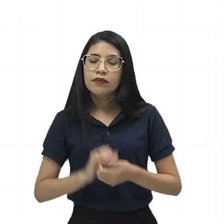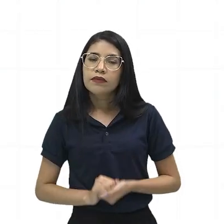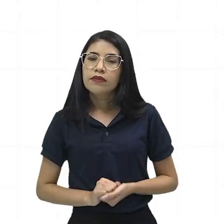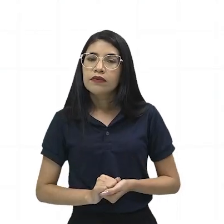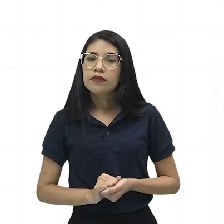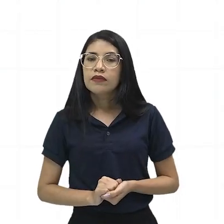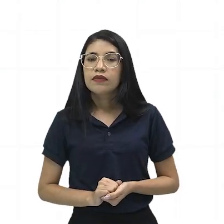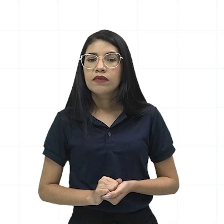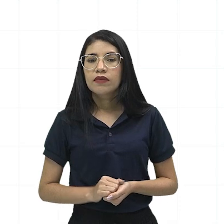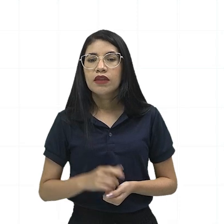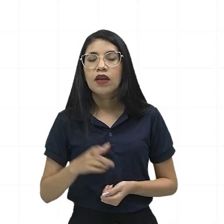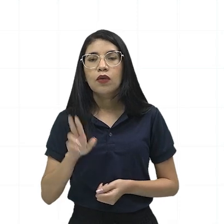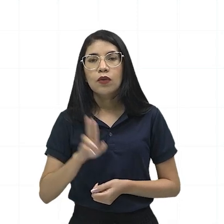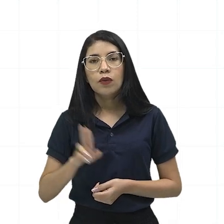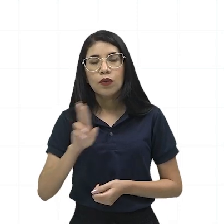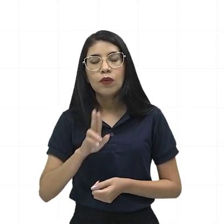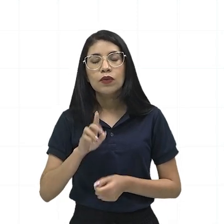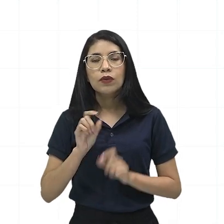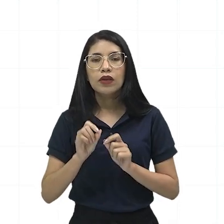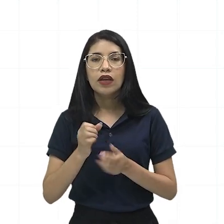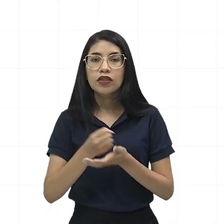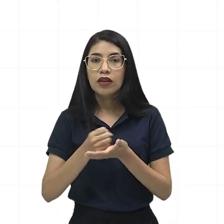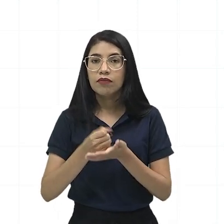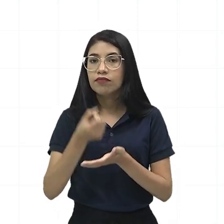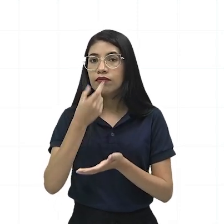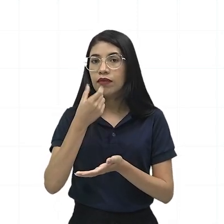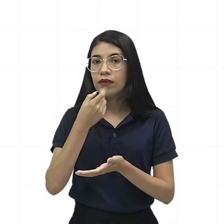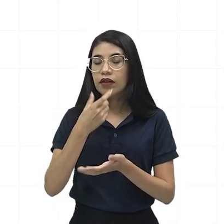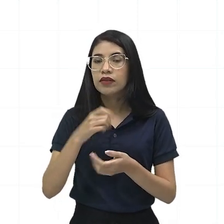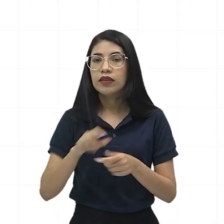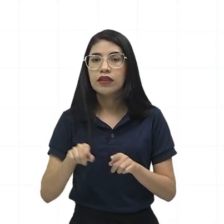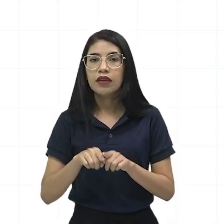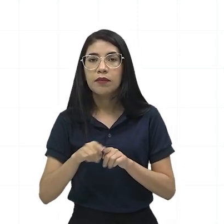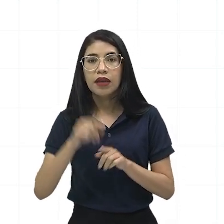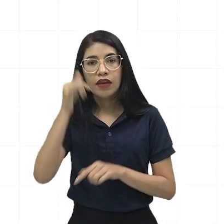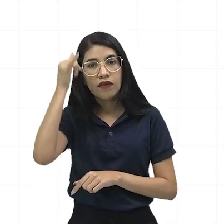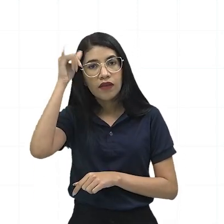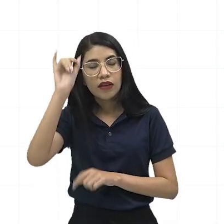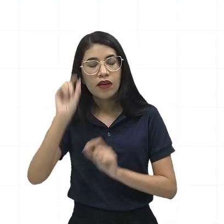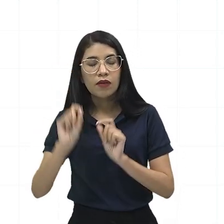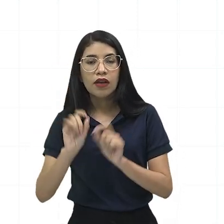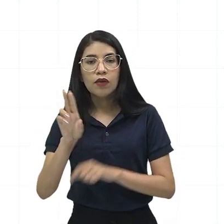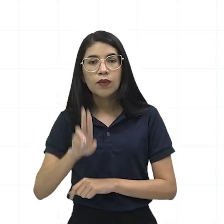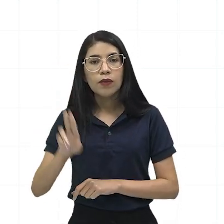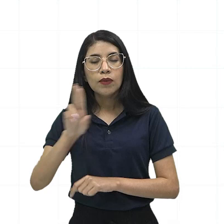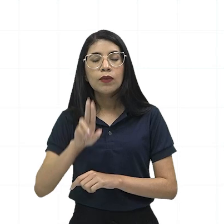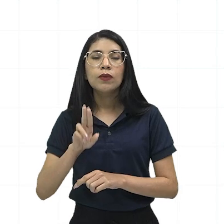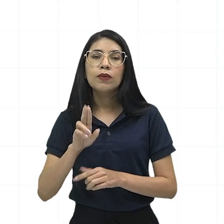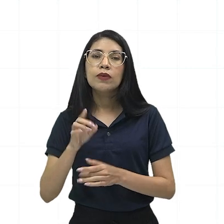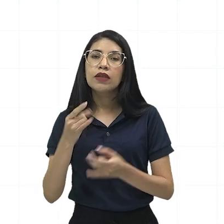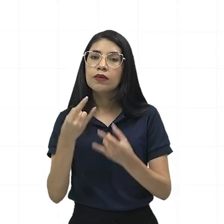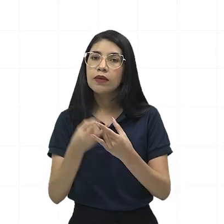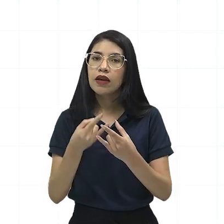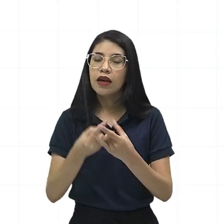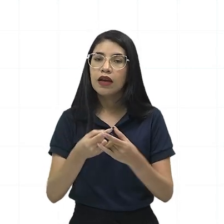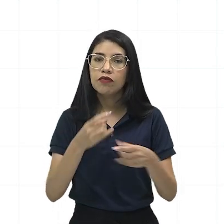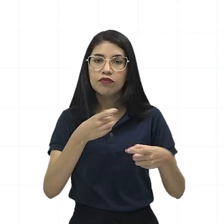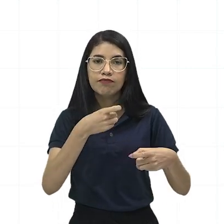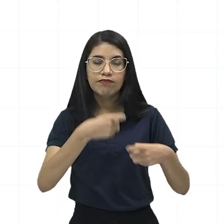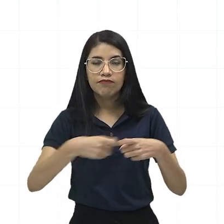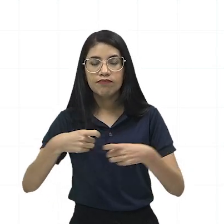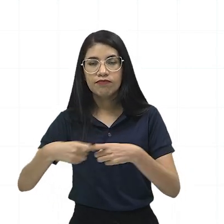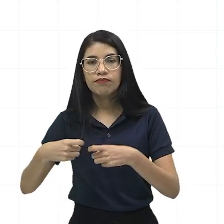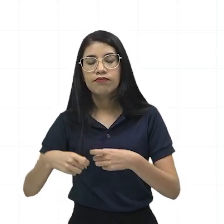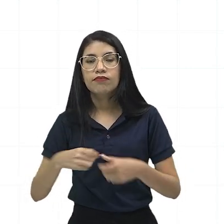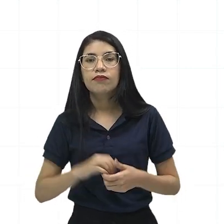tratamento consiste no uso de antibióticos e a prevenção é o uso de preservativos durante o contato